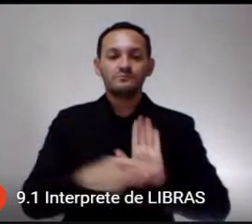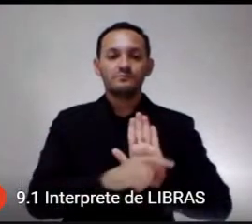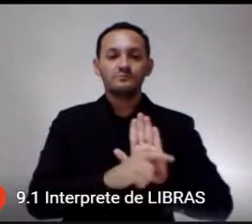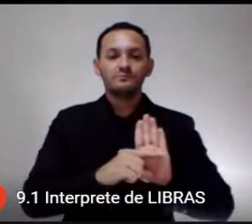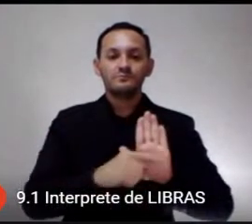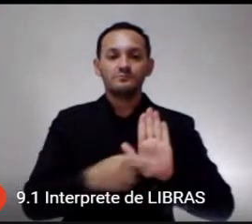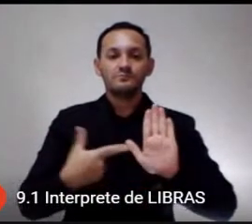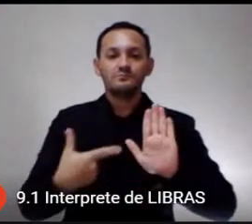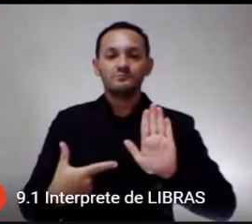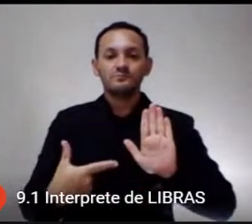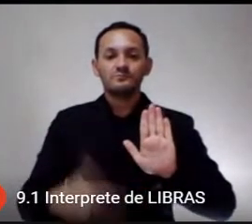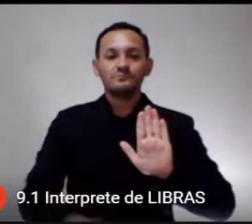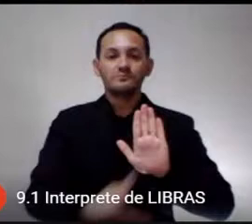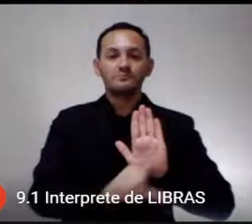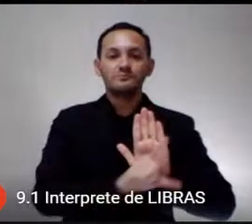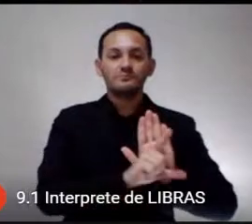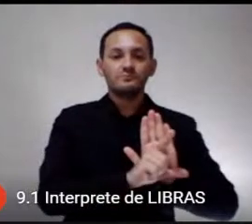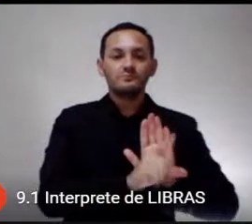2º, da Lei